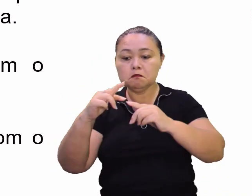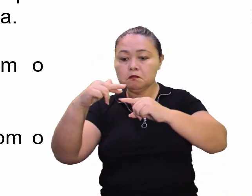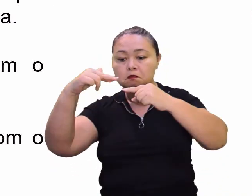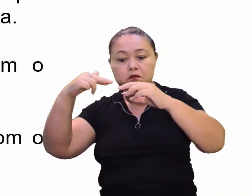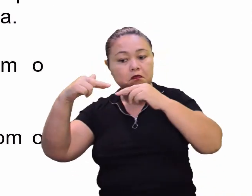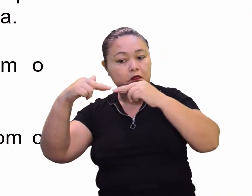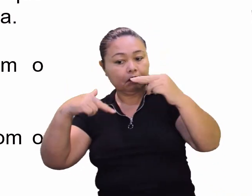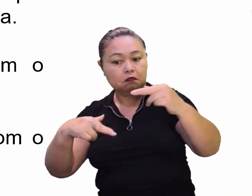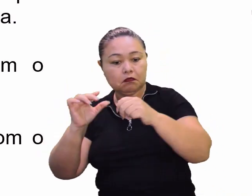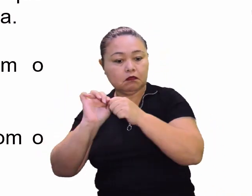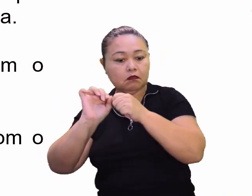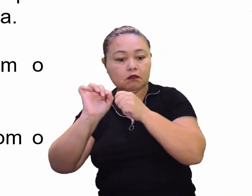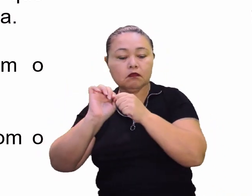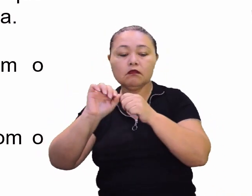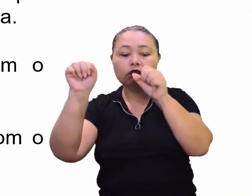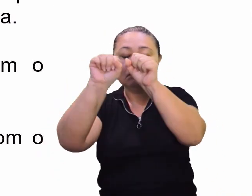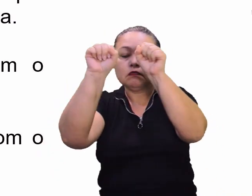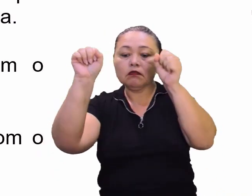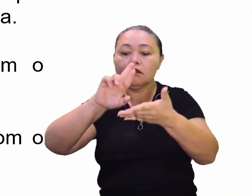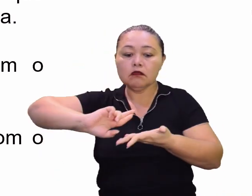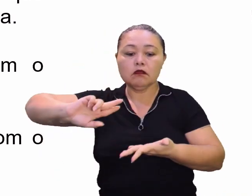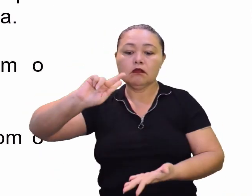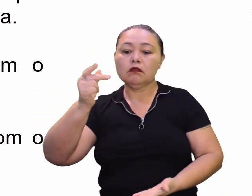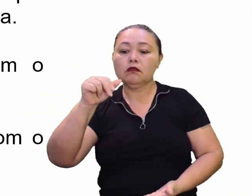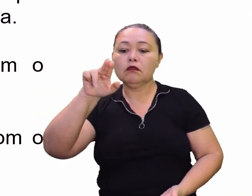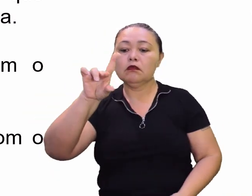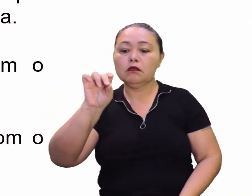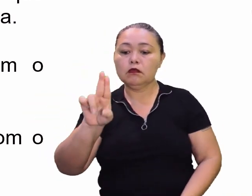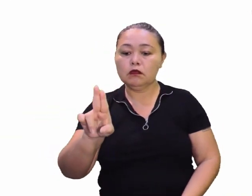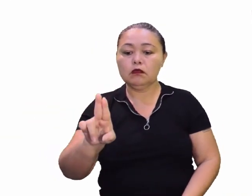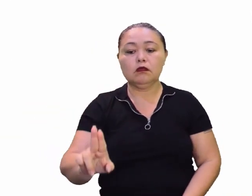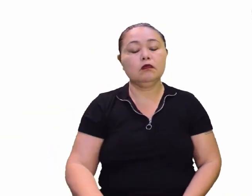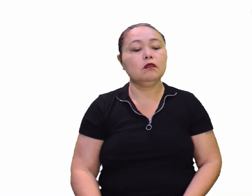tinham nenhuma relação com o sistema religioso hindu.